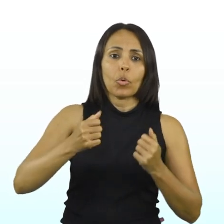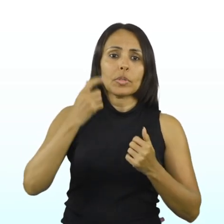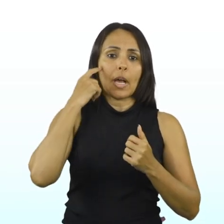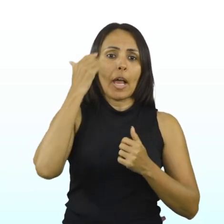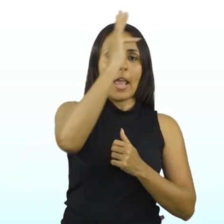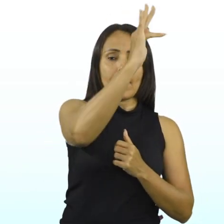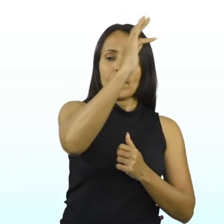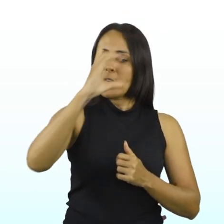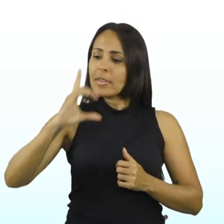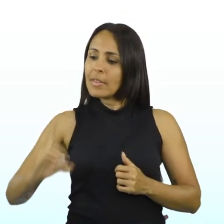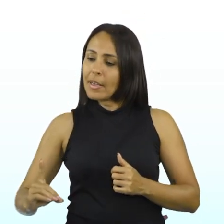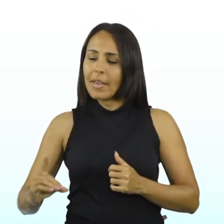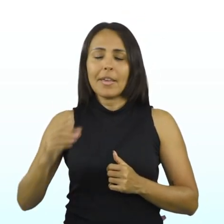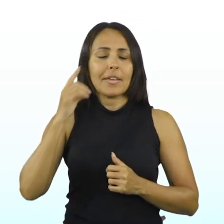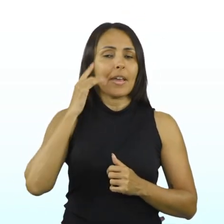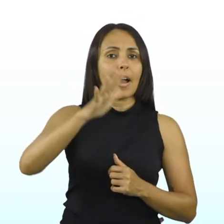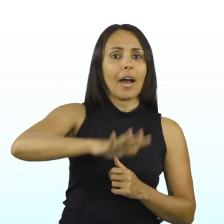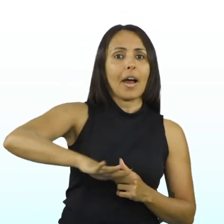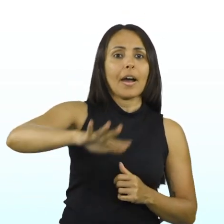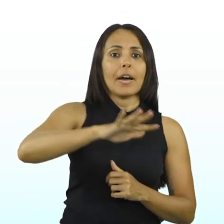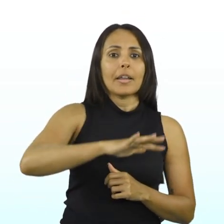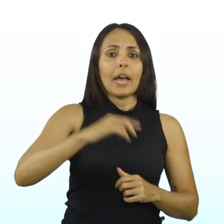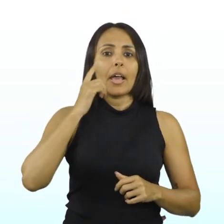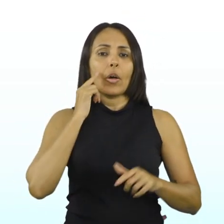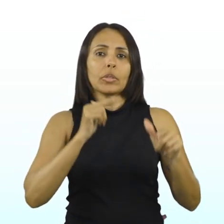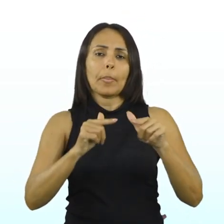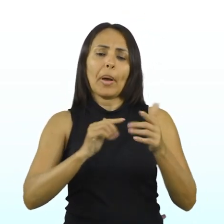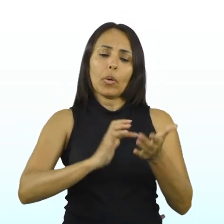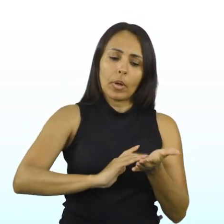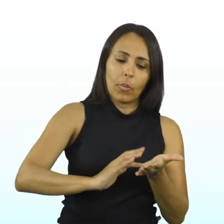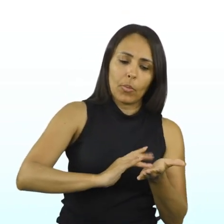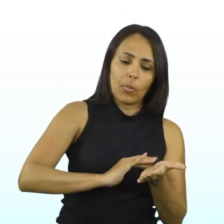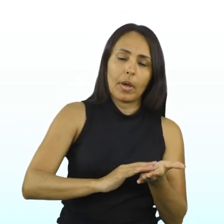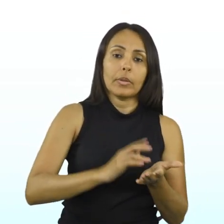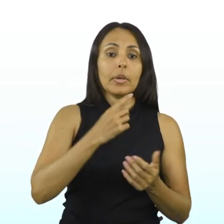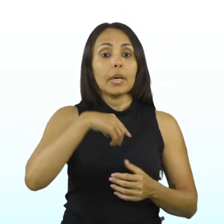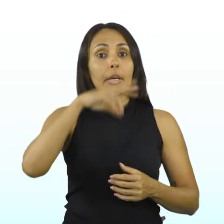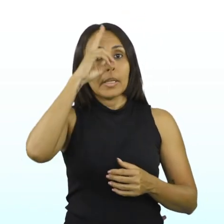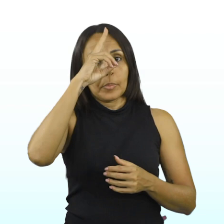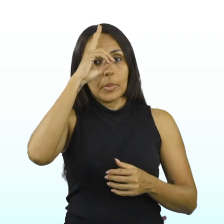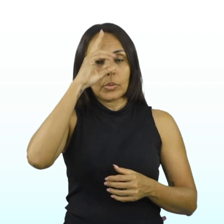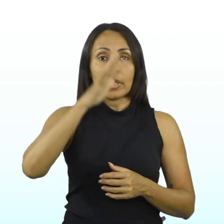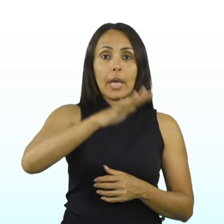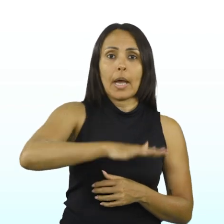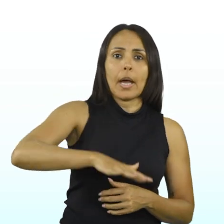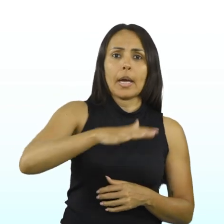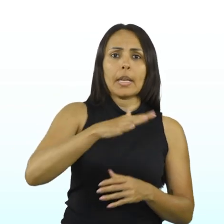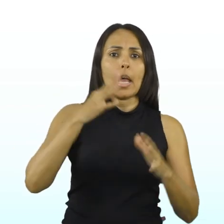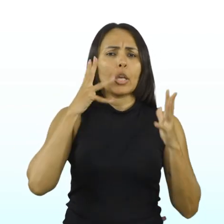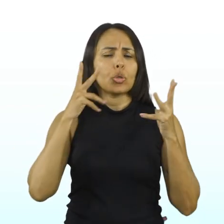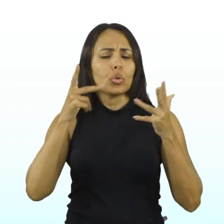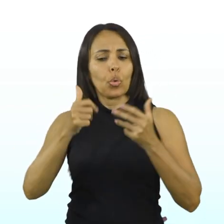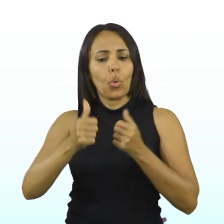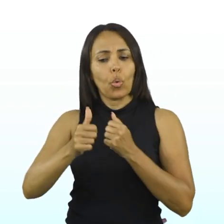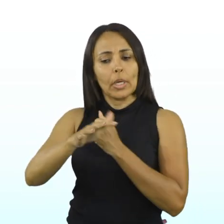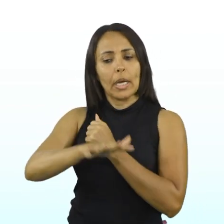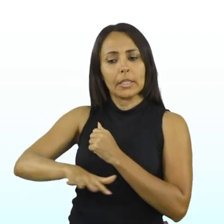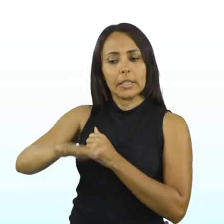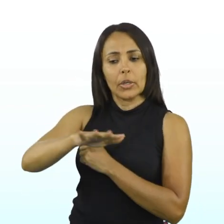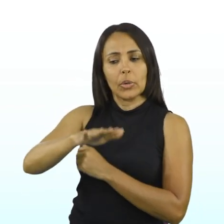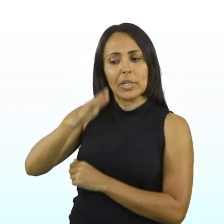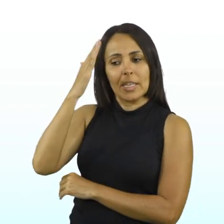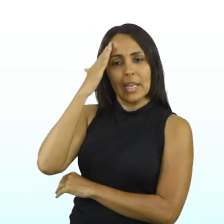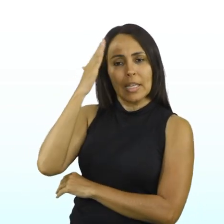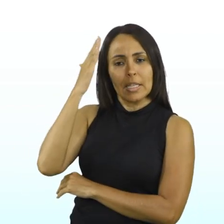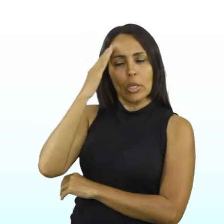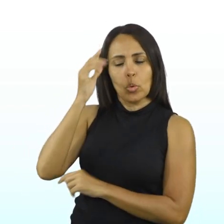a área desse gráfico é o trabalho que vai ser calculado. Lembrando que a área é toda aquela região que é